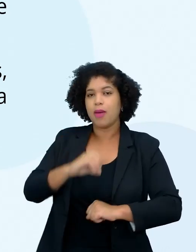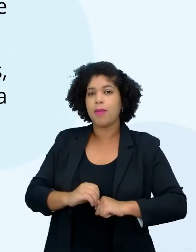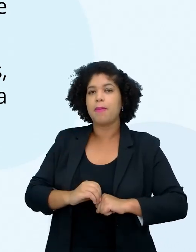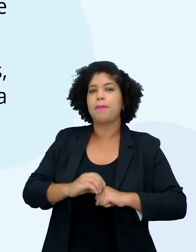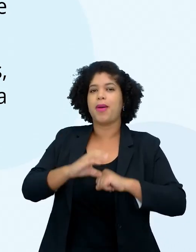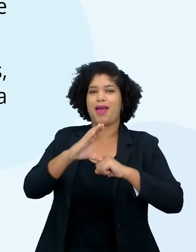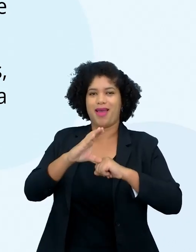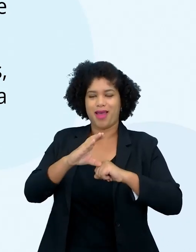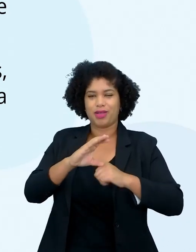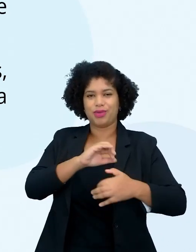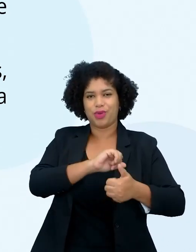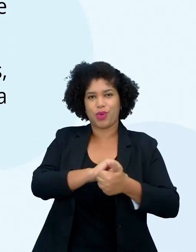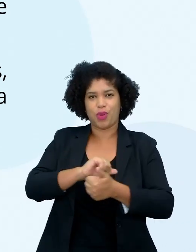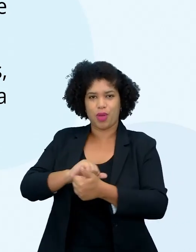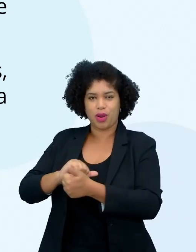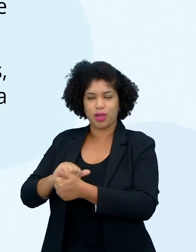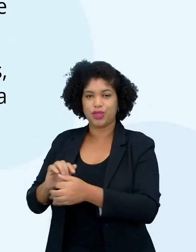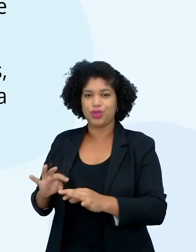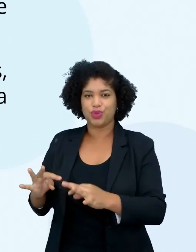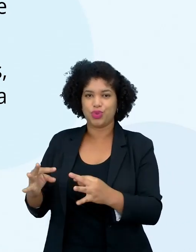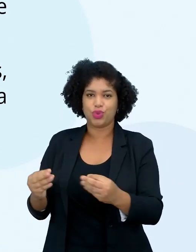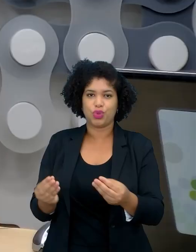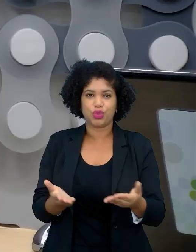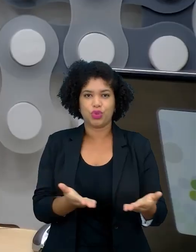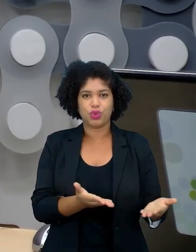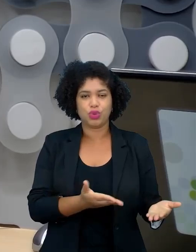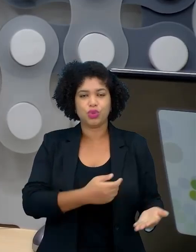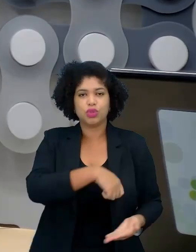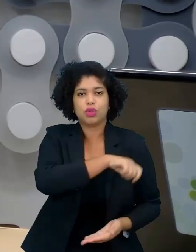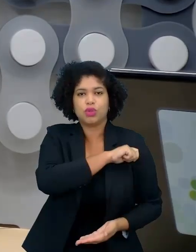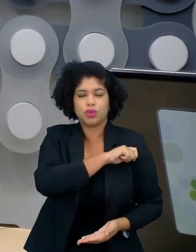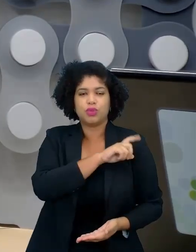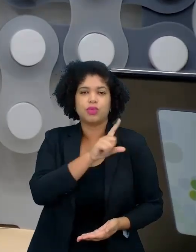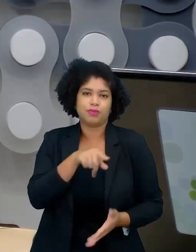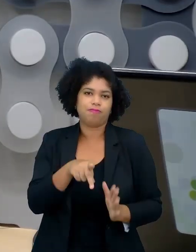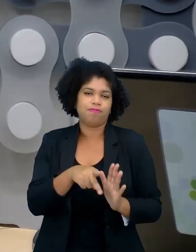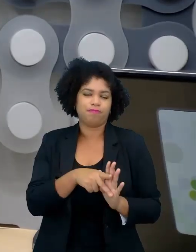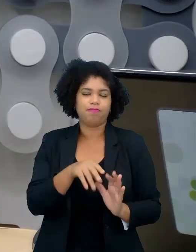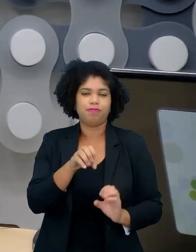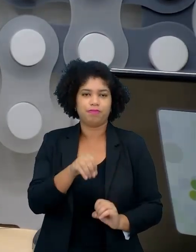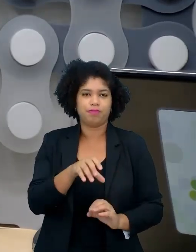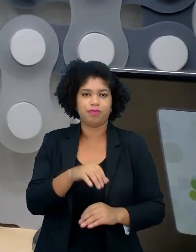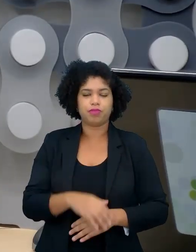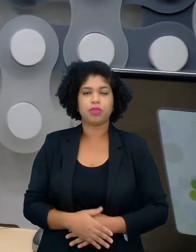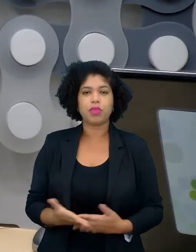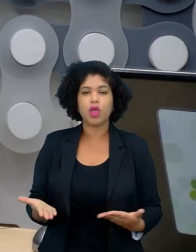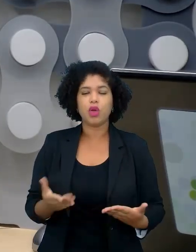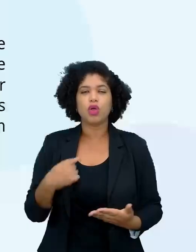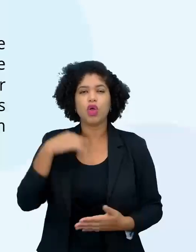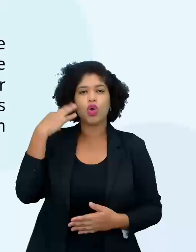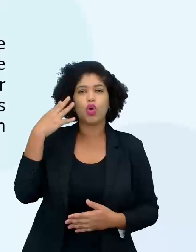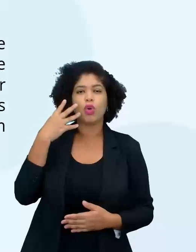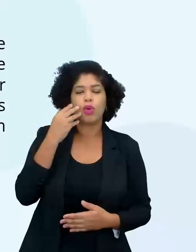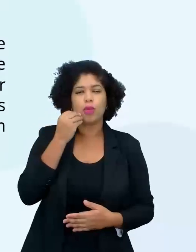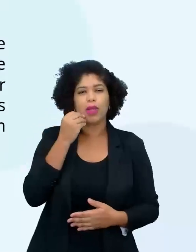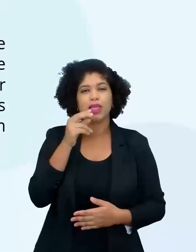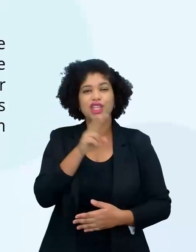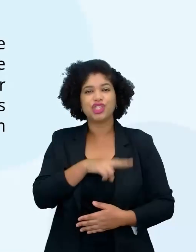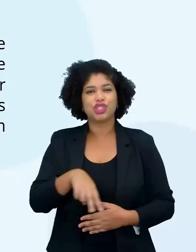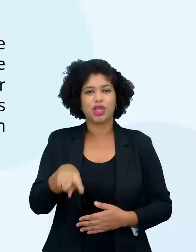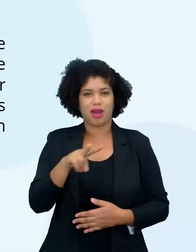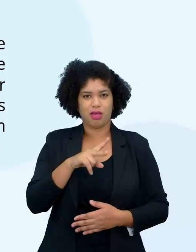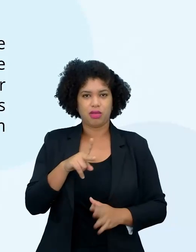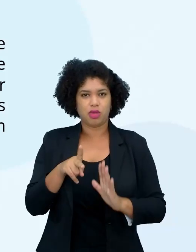efetiva dos alunos. Então, essa competência docente. As competências gerais do currículo em ação.